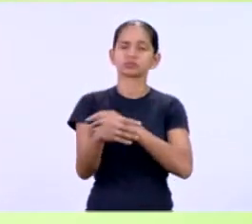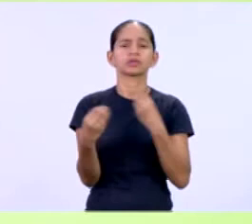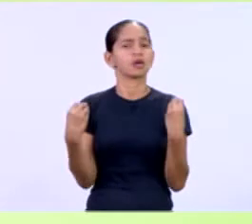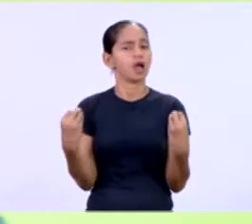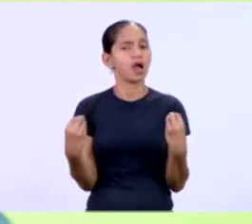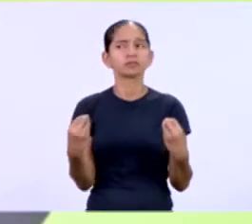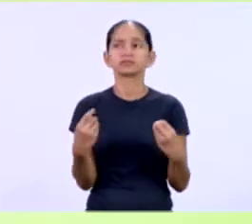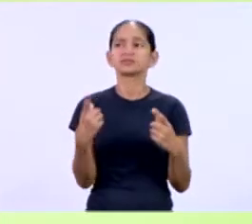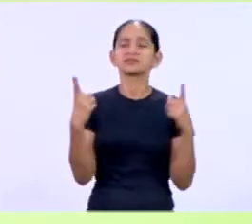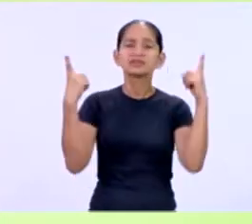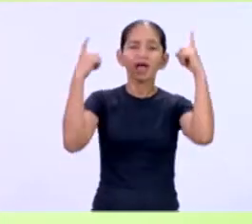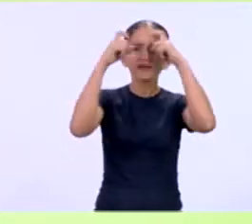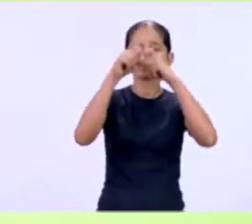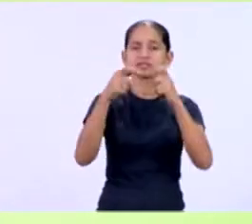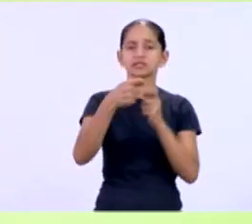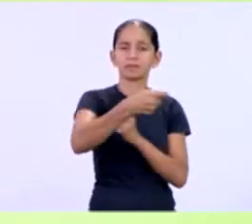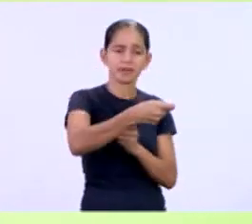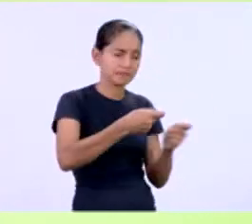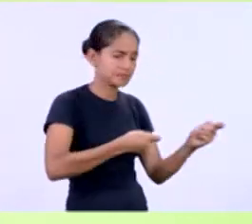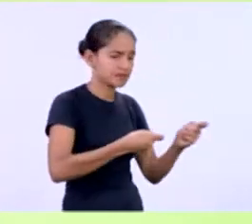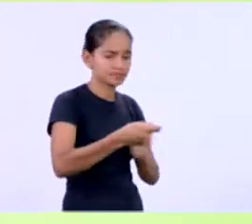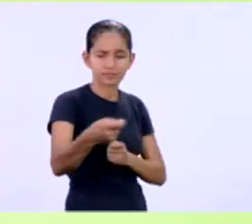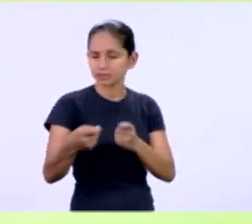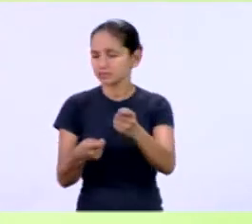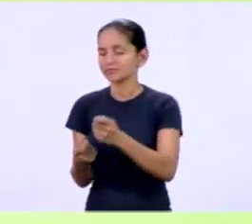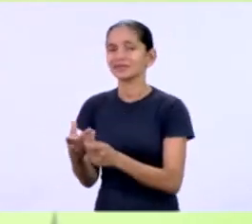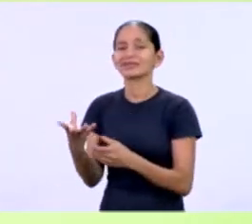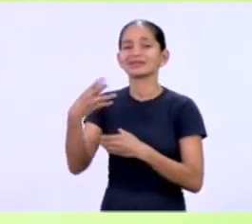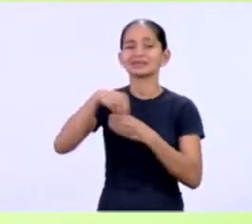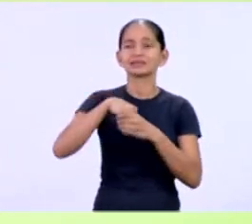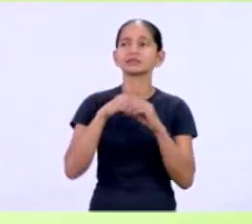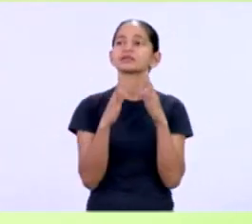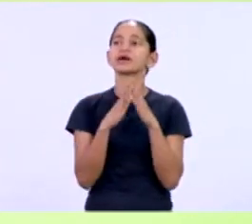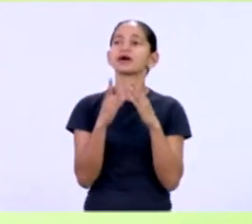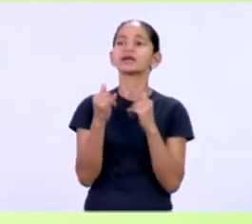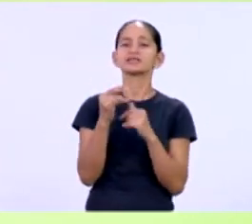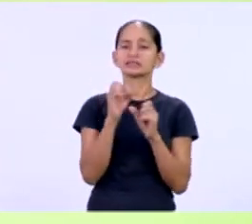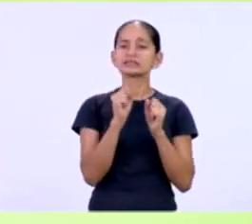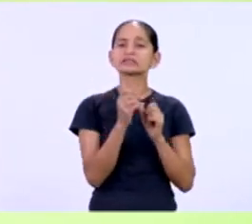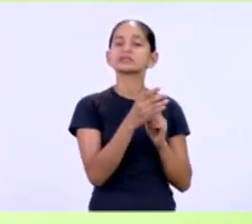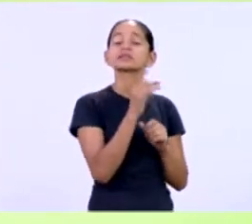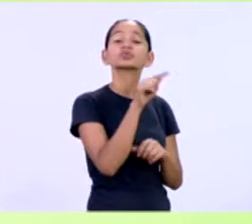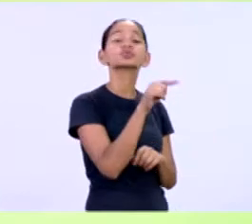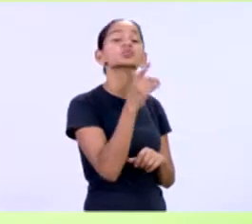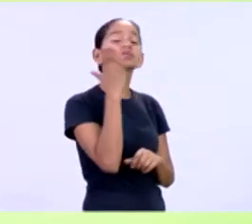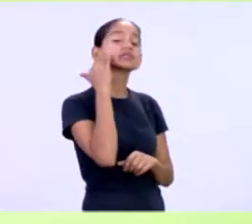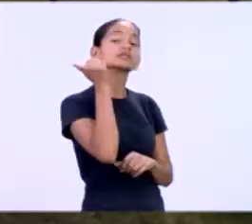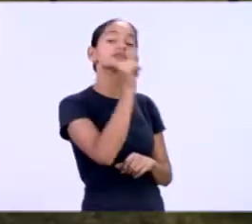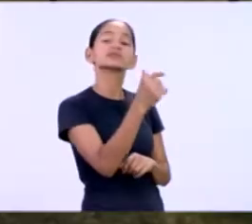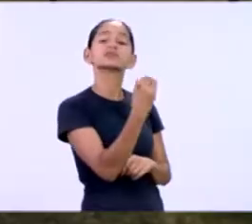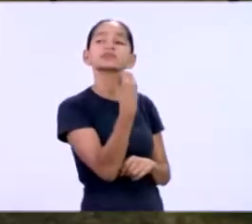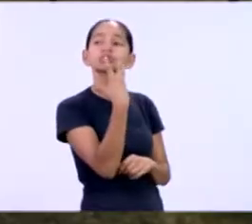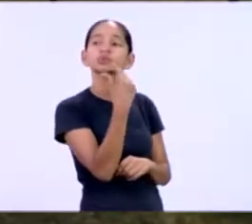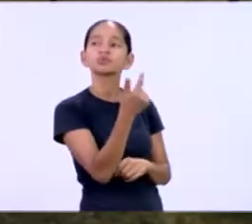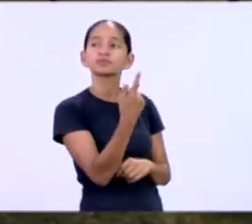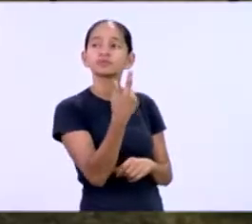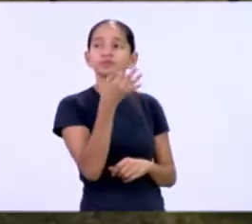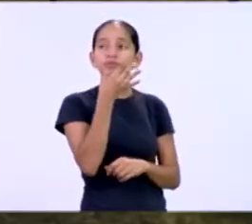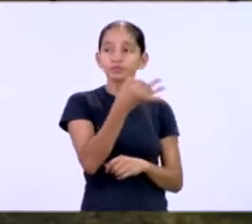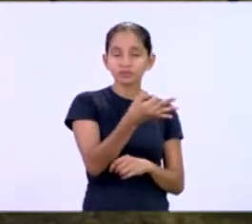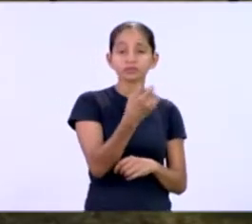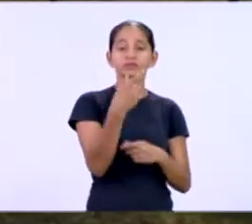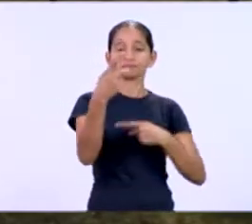difícil? Como é que dá para fazer esse controle do orçamento dentro de casa? Quem tem alguma dica aqui? Luciene, tem alguma dica boa pra gente? Sim. Um bom